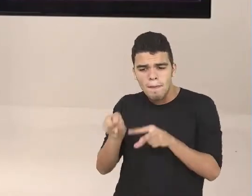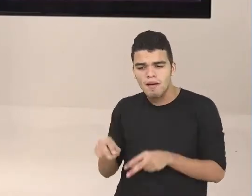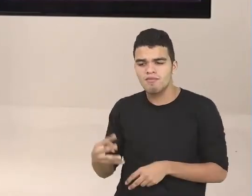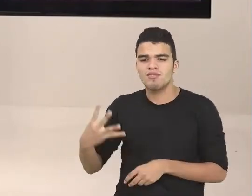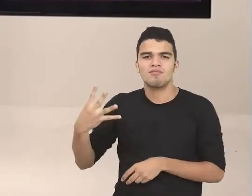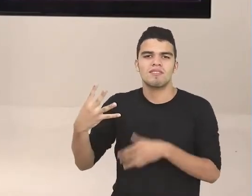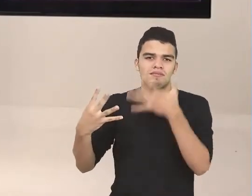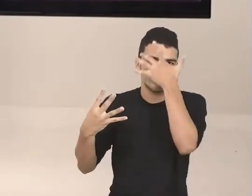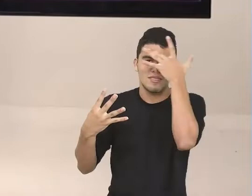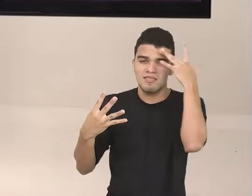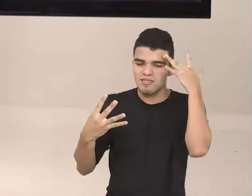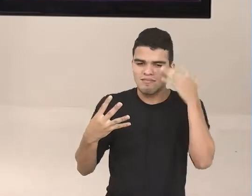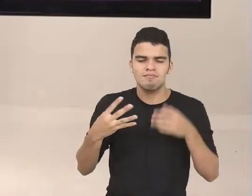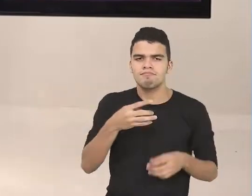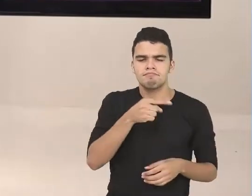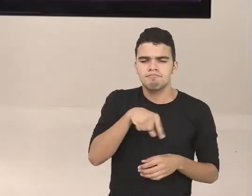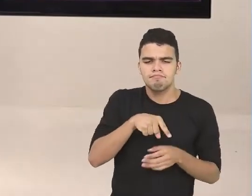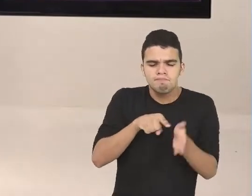aí o que eles descobriram?